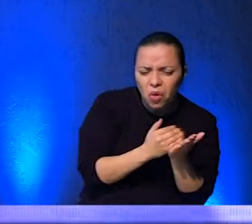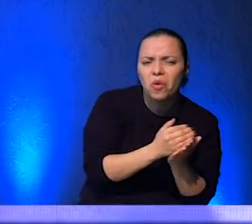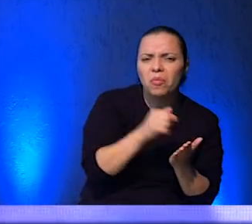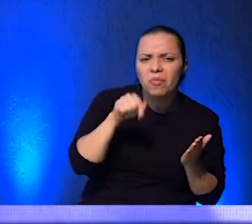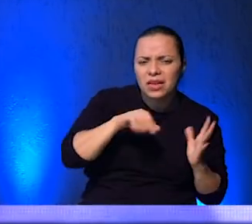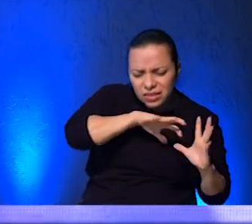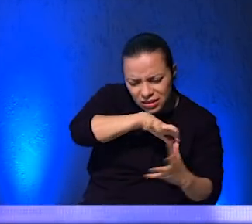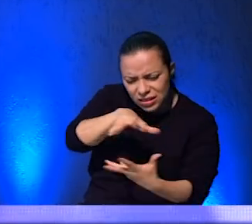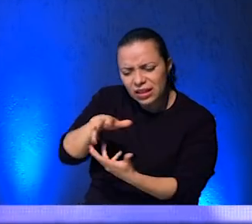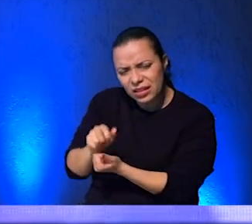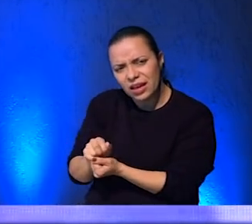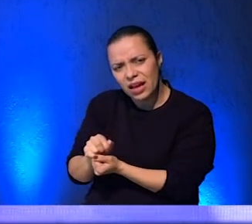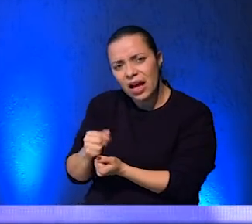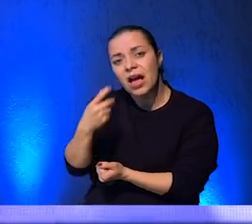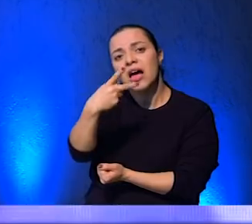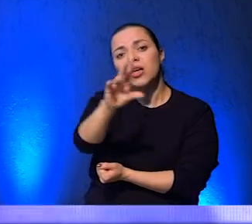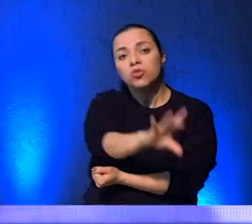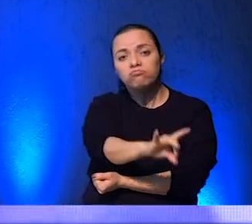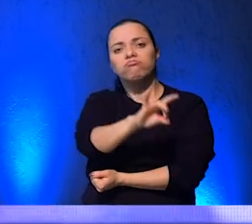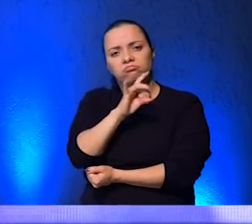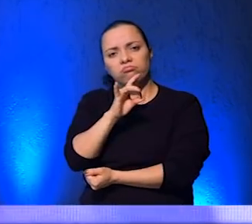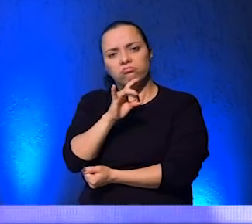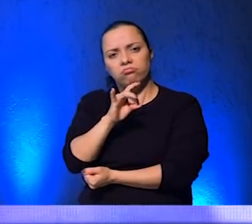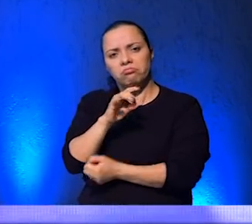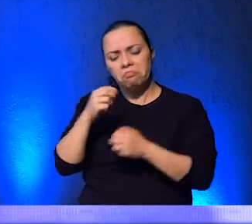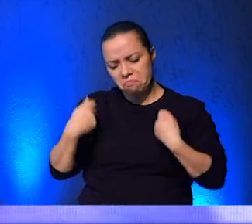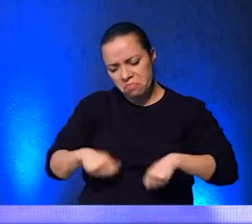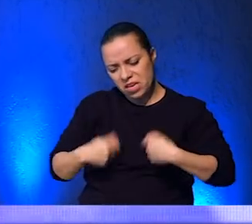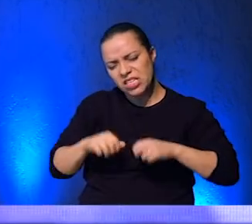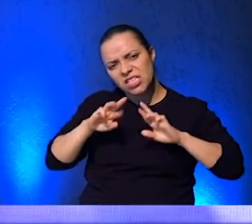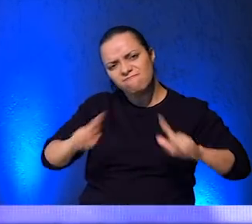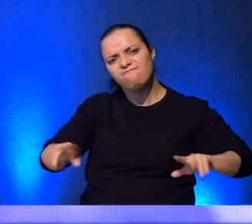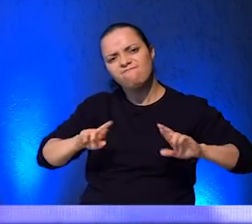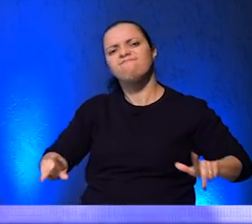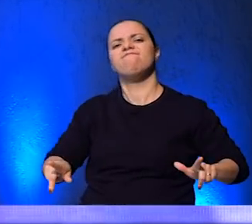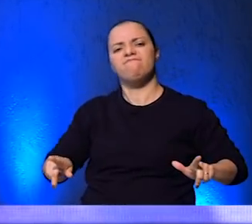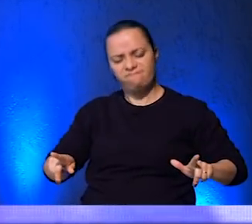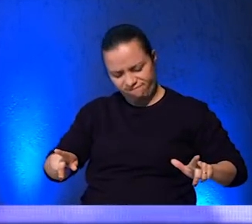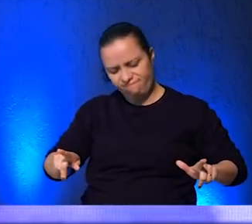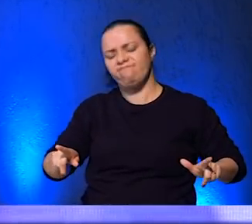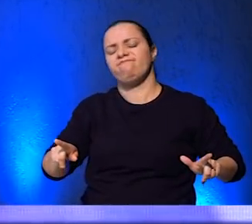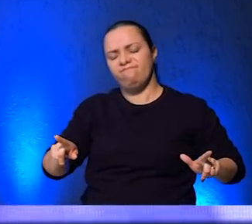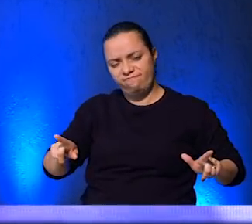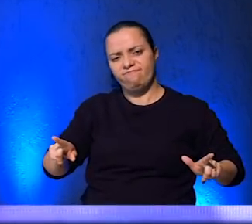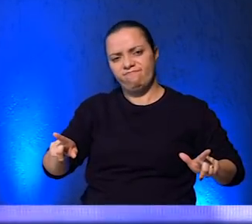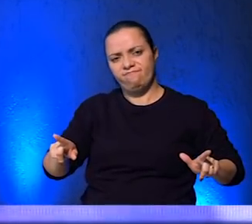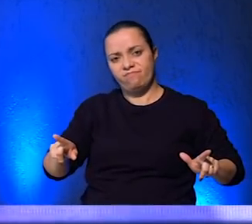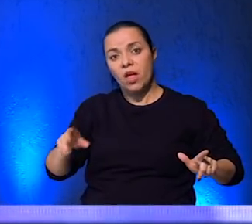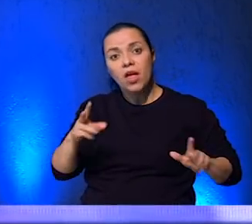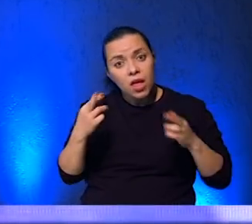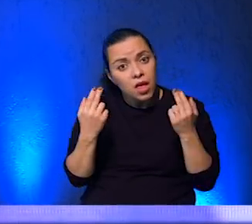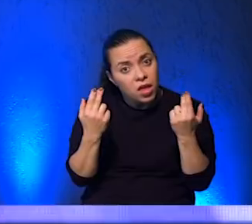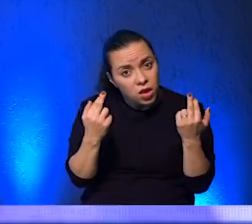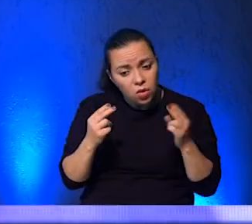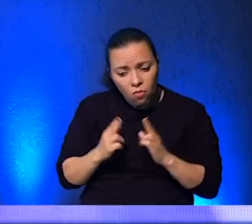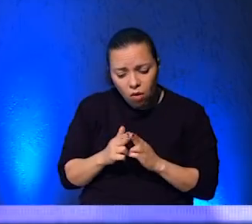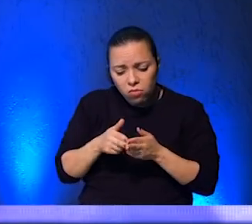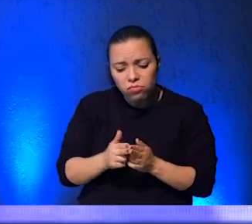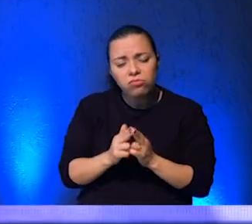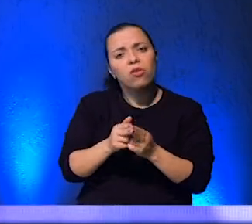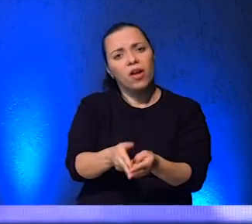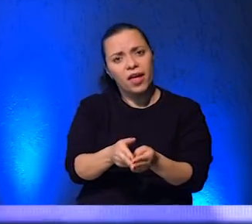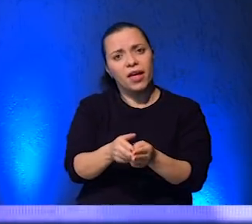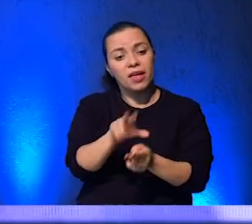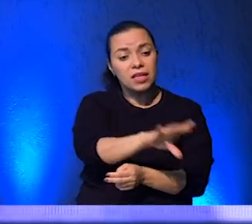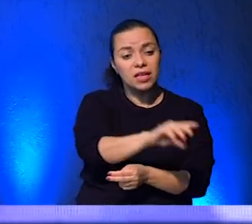a sua atitude vai fazer toda a diferença noé ele andou diferente daquela da sua geração